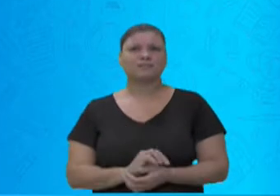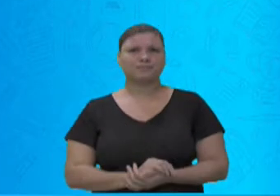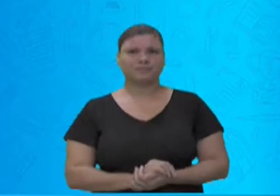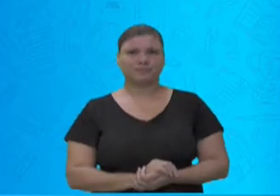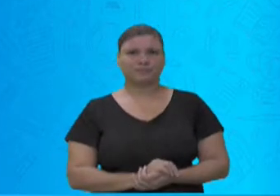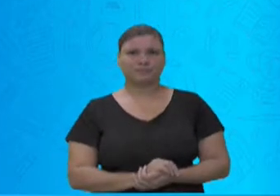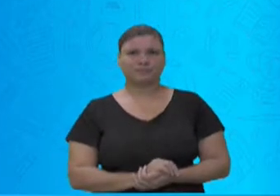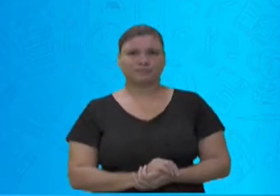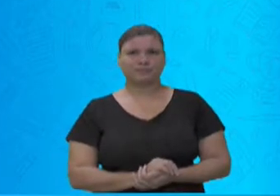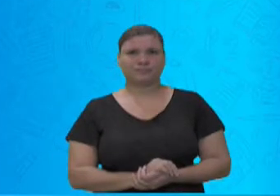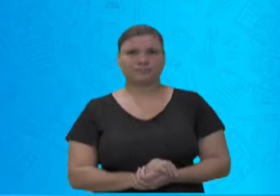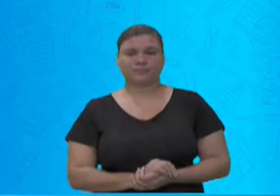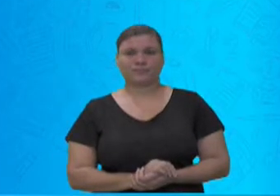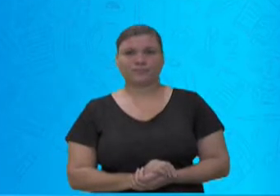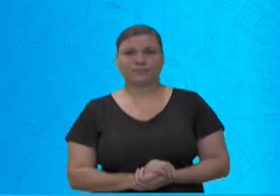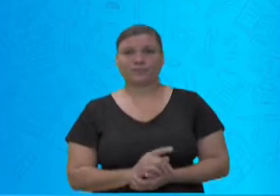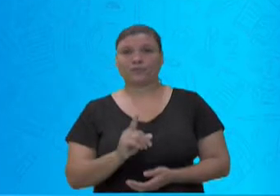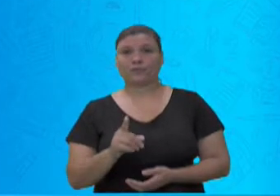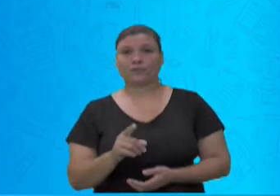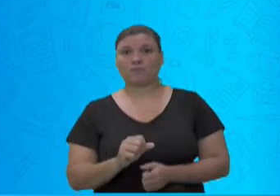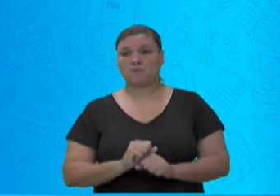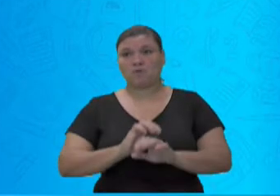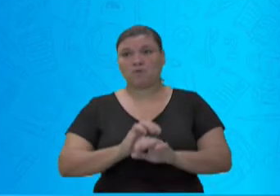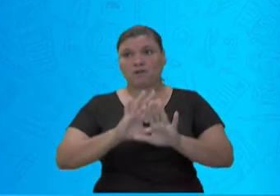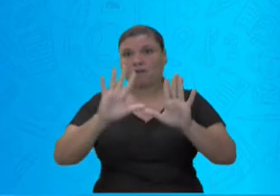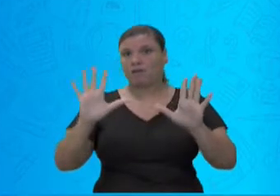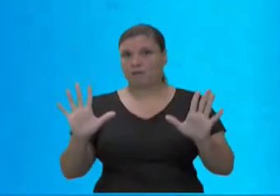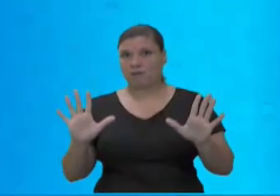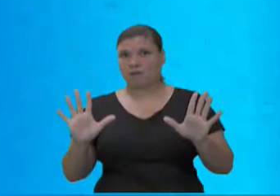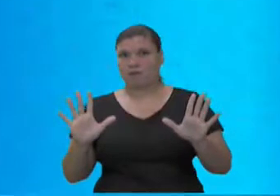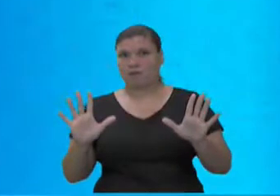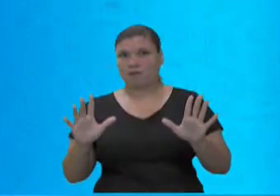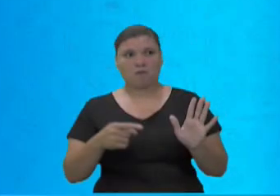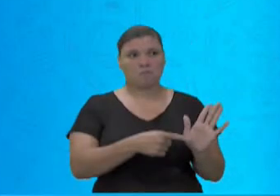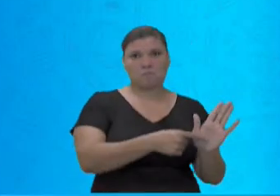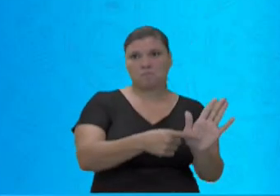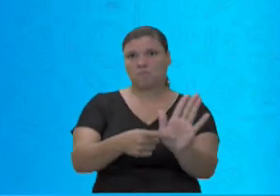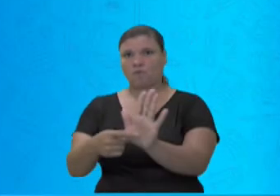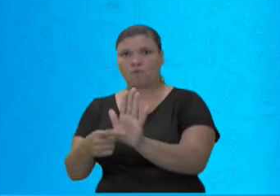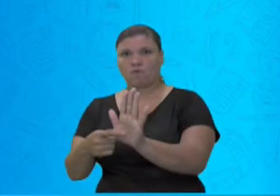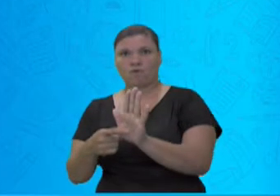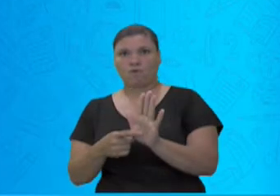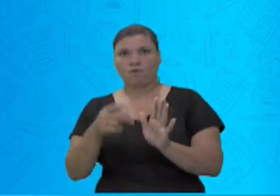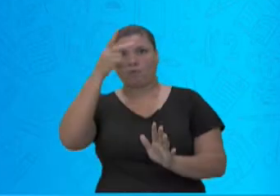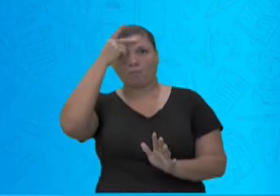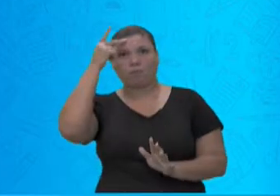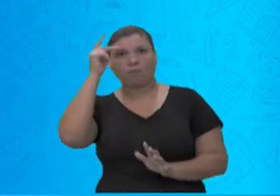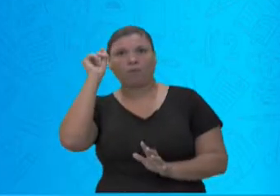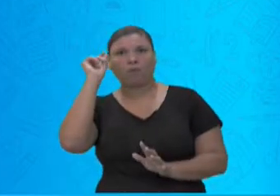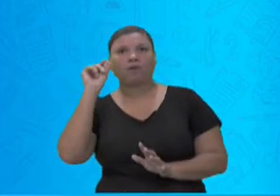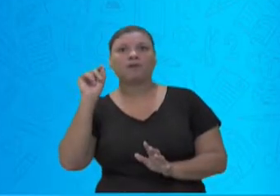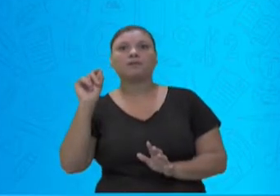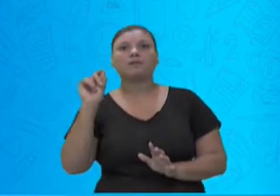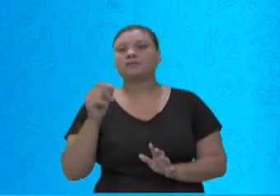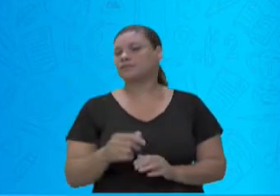Ou você não quer deixar claro quem ela é.